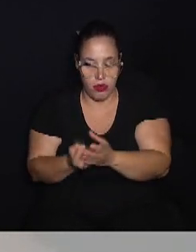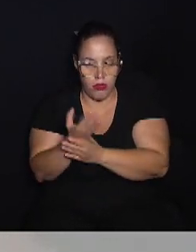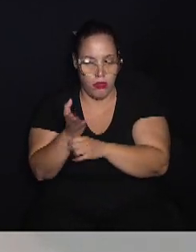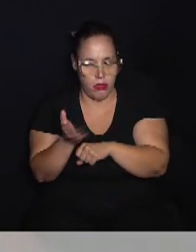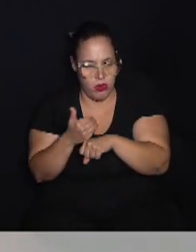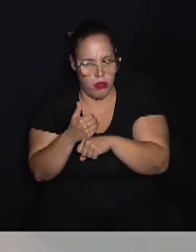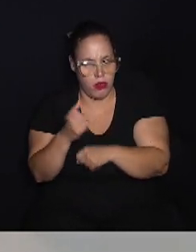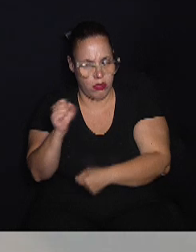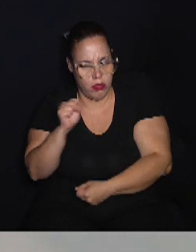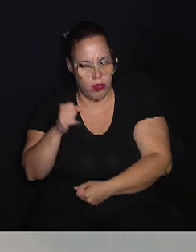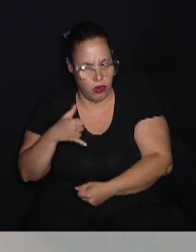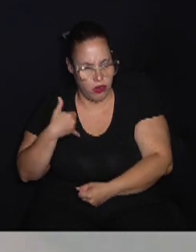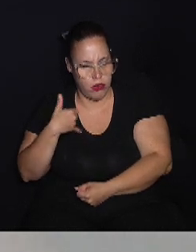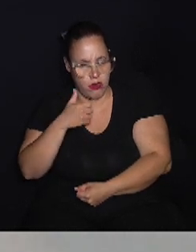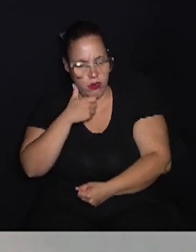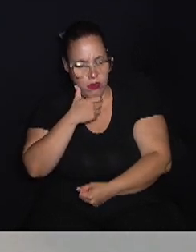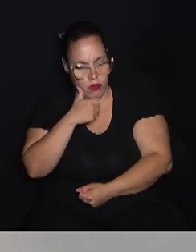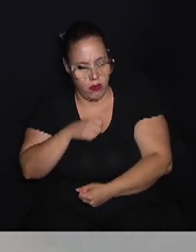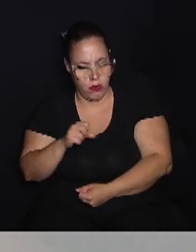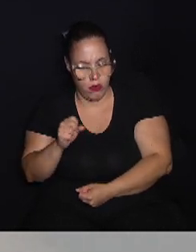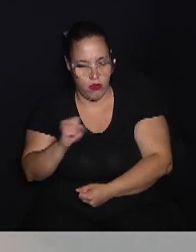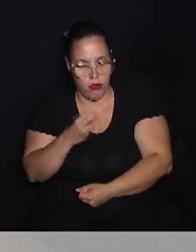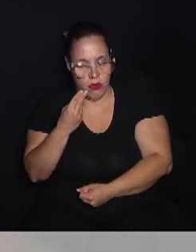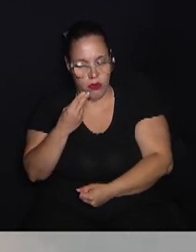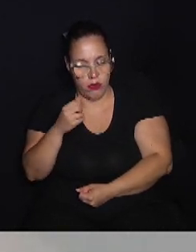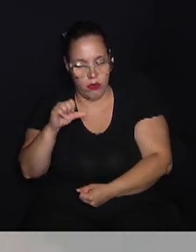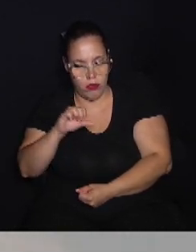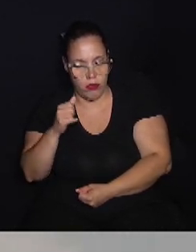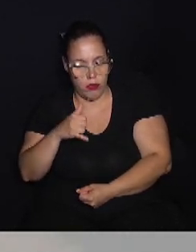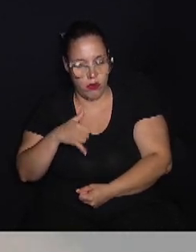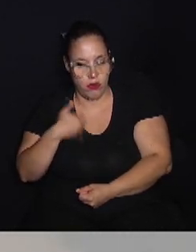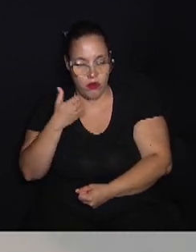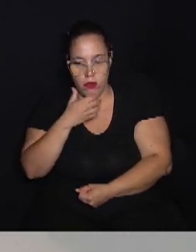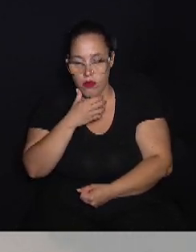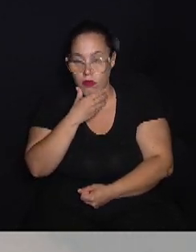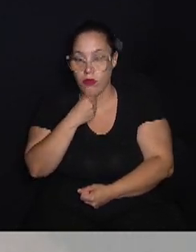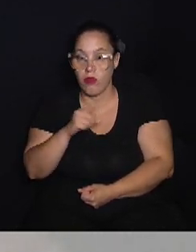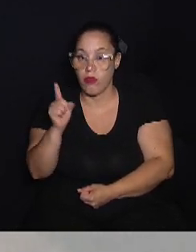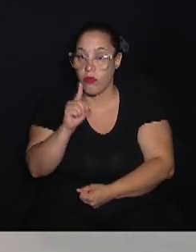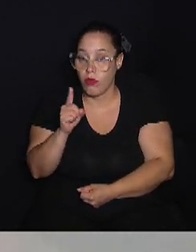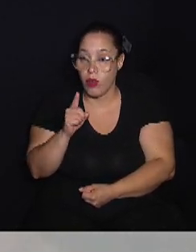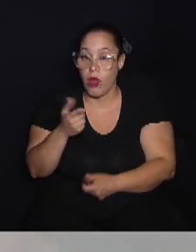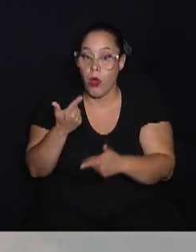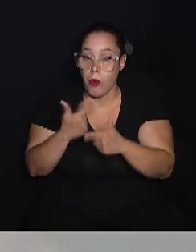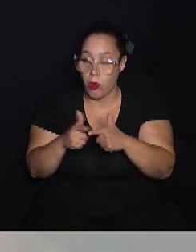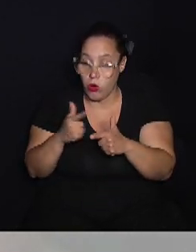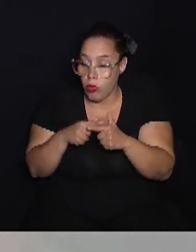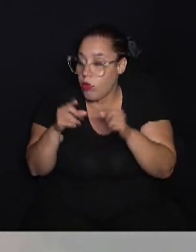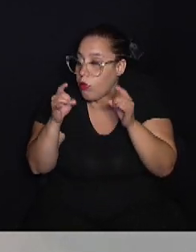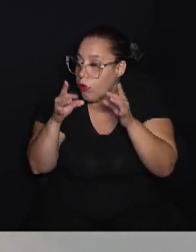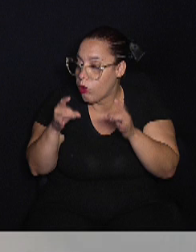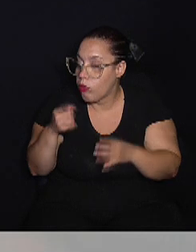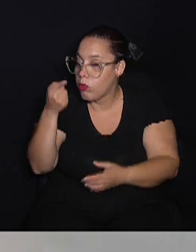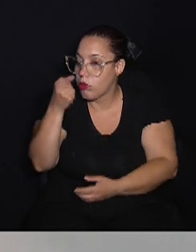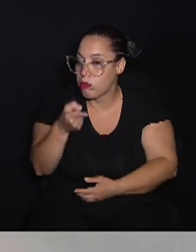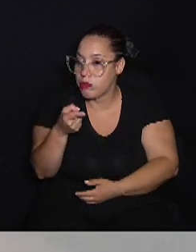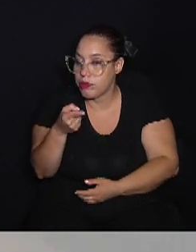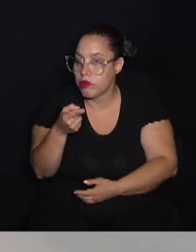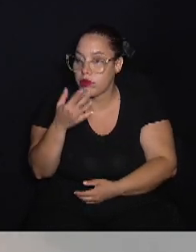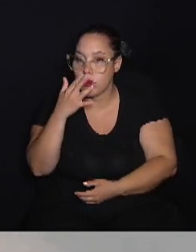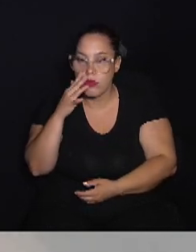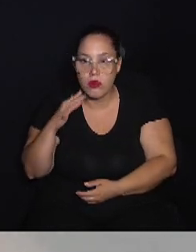dos 8 anos nas meninas ou dos Nove nos meninos não quer dizer que há um problema específico aí mas essa